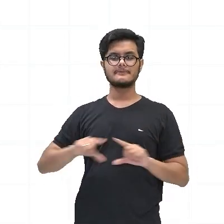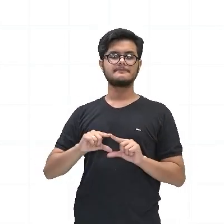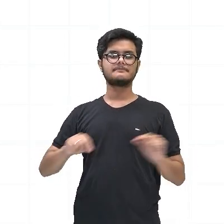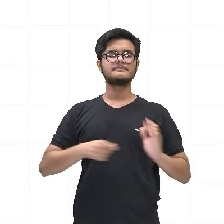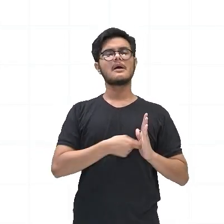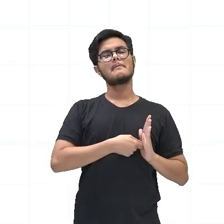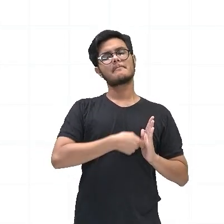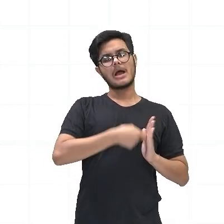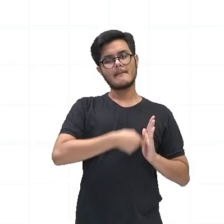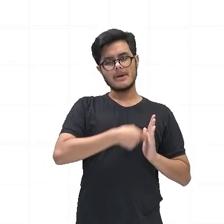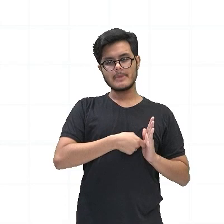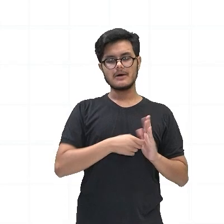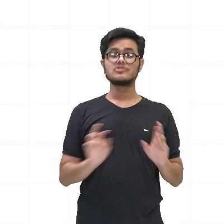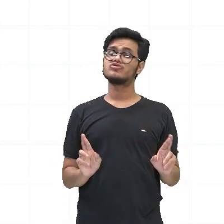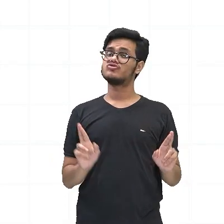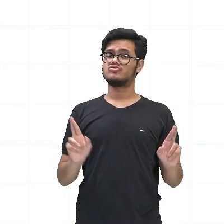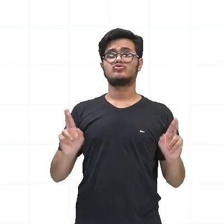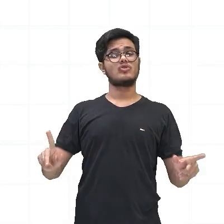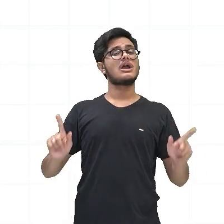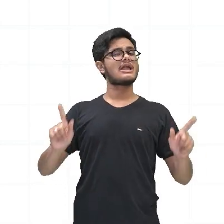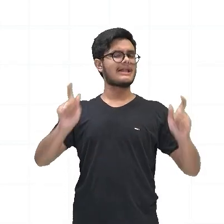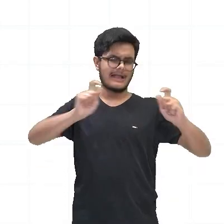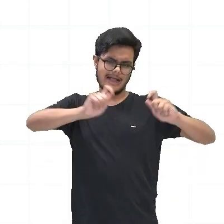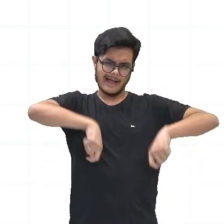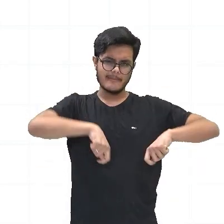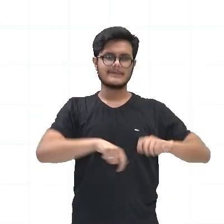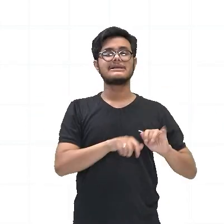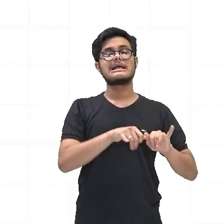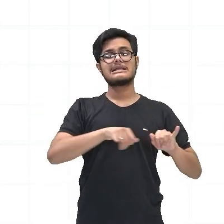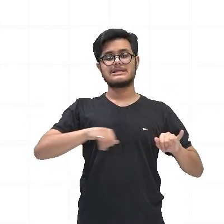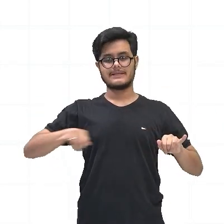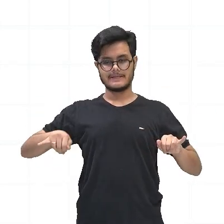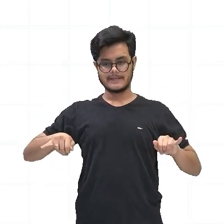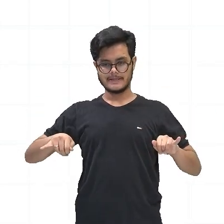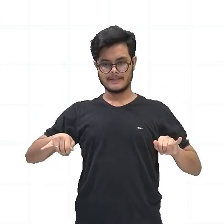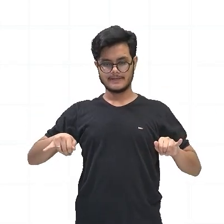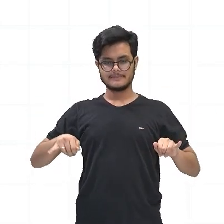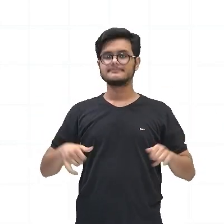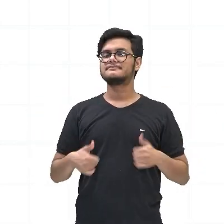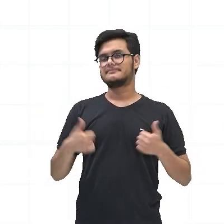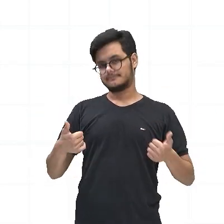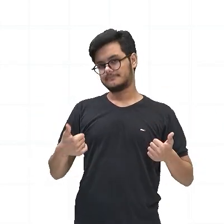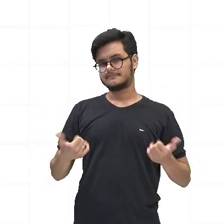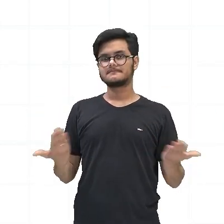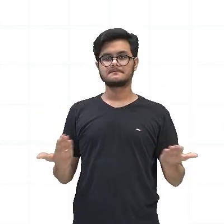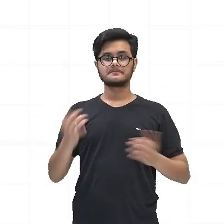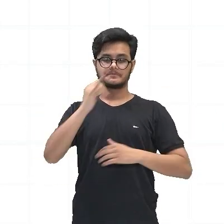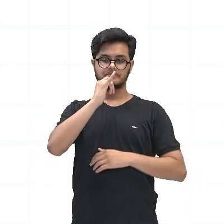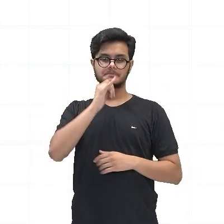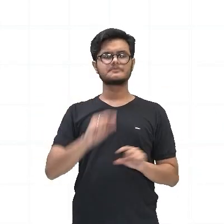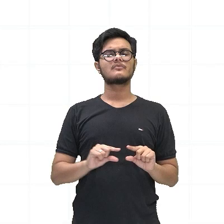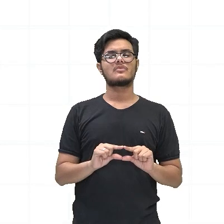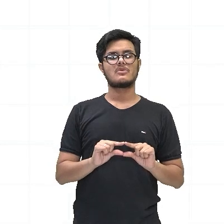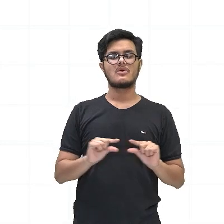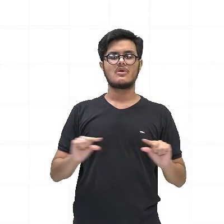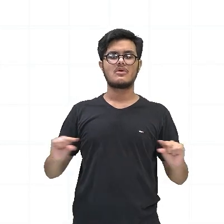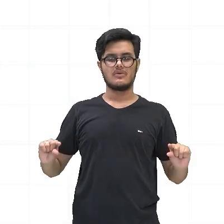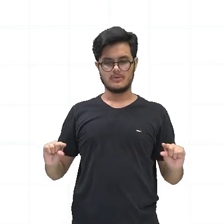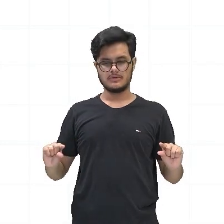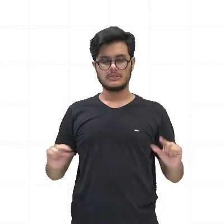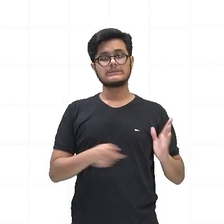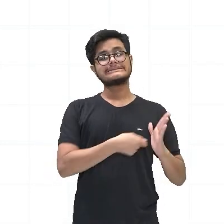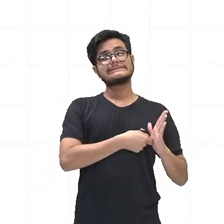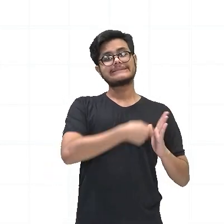de um diferencial de potencial elétrico produzido por uma fonte de tensão. Então, a nossa fonte de tensão aí, no caso, que